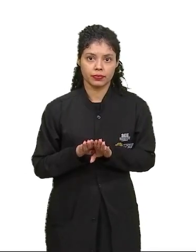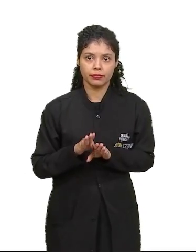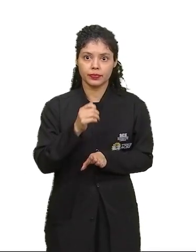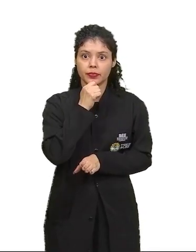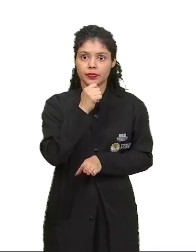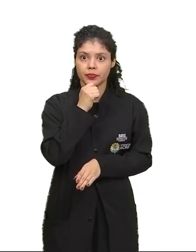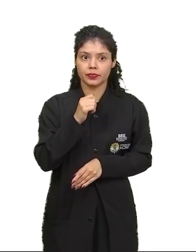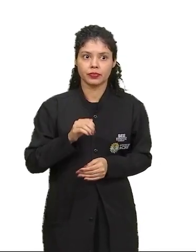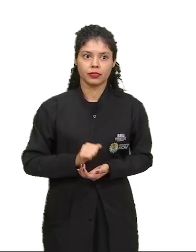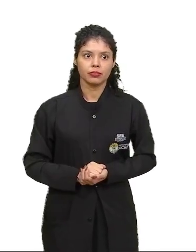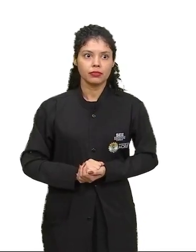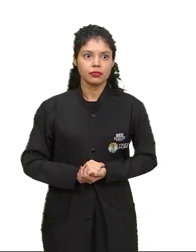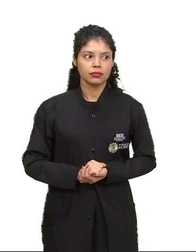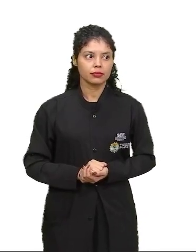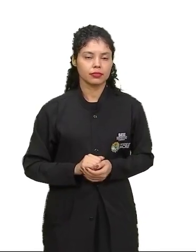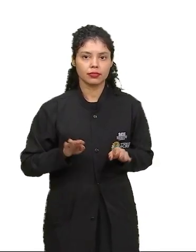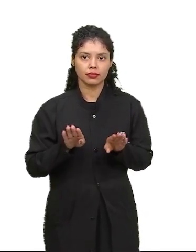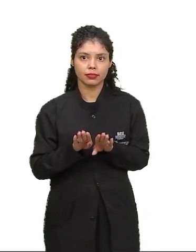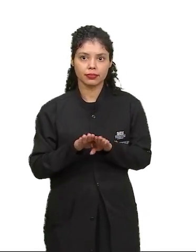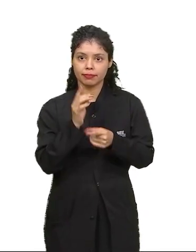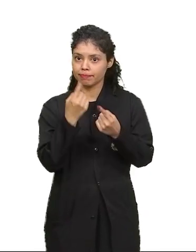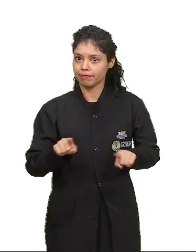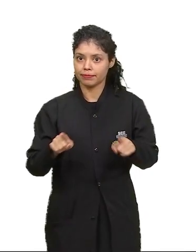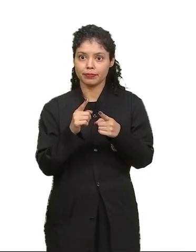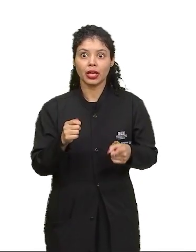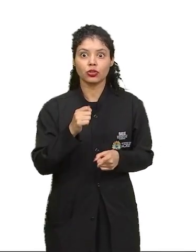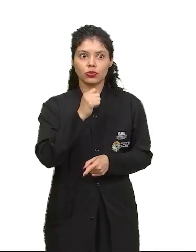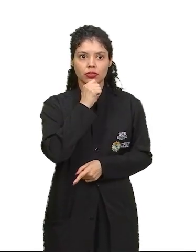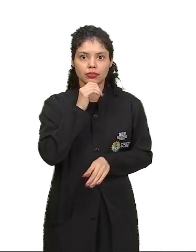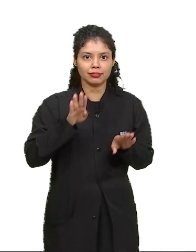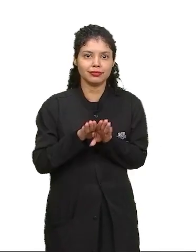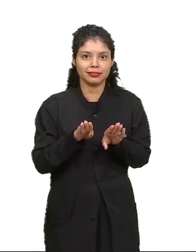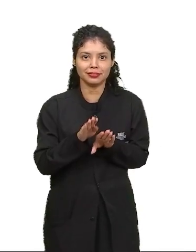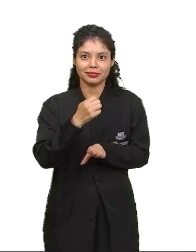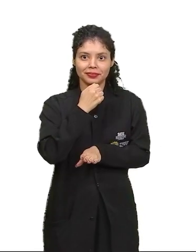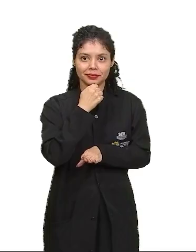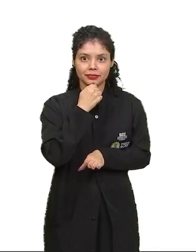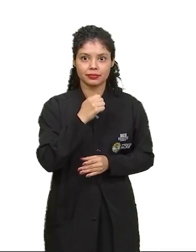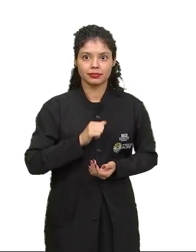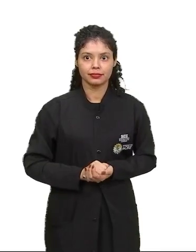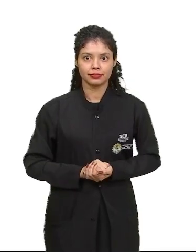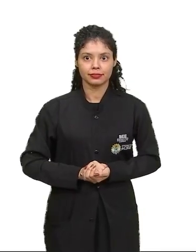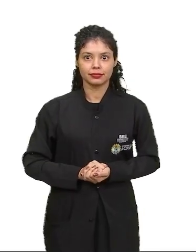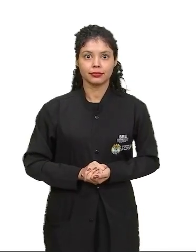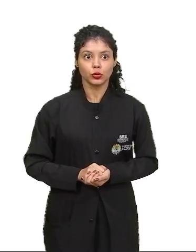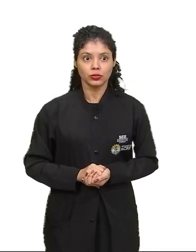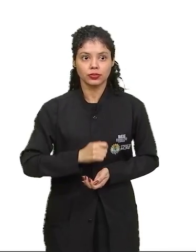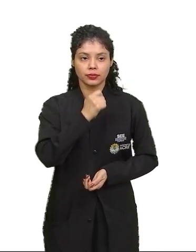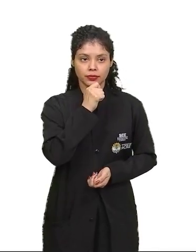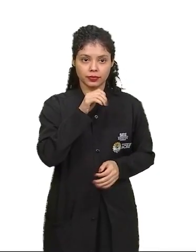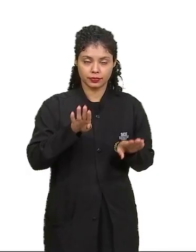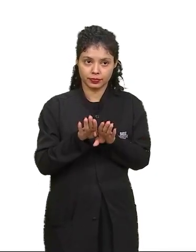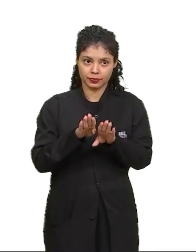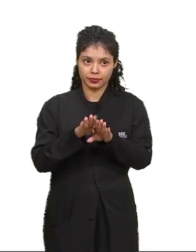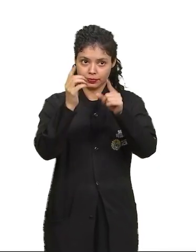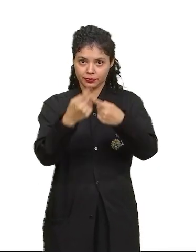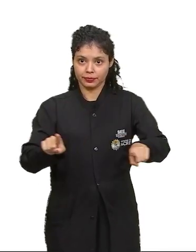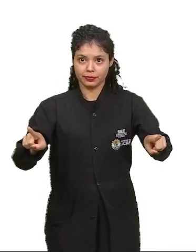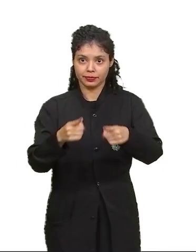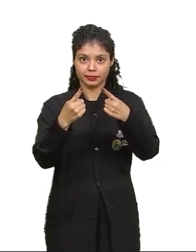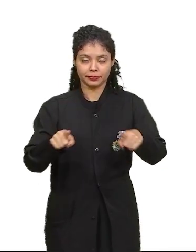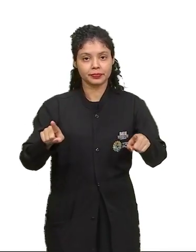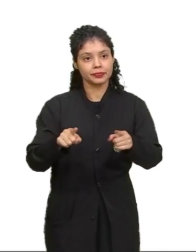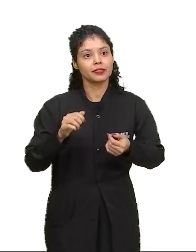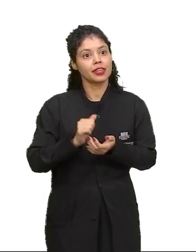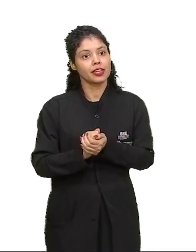parecida com a da Adriana Calcanhoto, mas eu não vou cantar porque eu não quero humilhar a música dela, Porém, aqui eu trouxe a música Fico Assim Sem